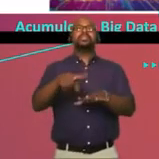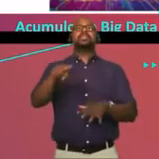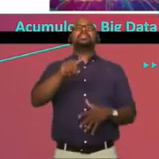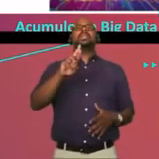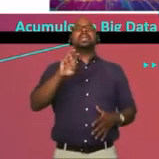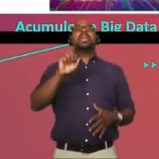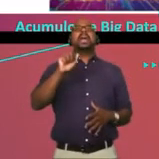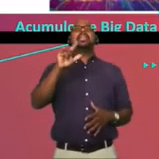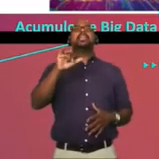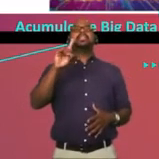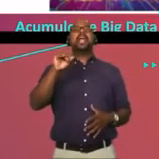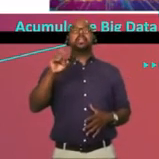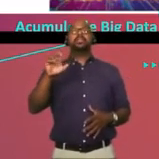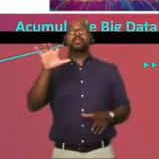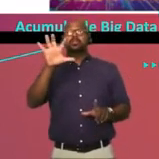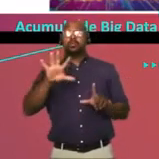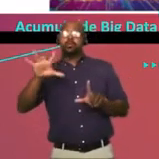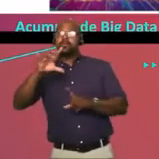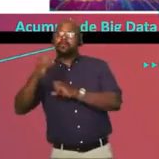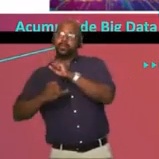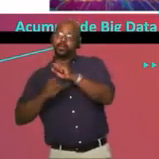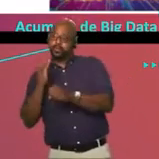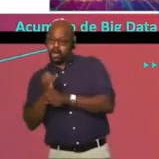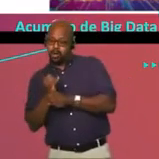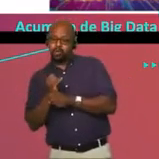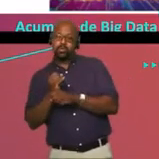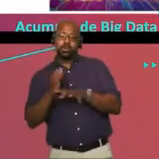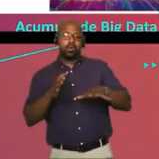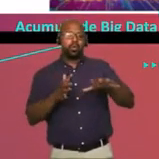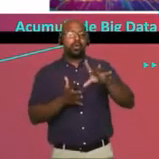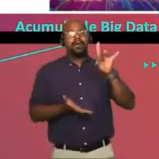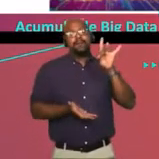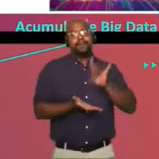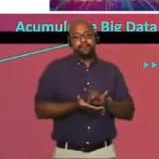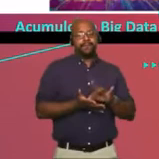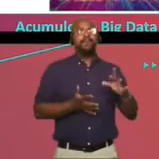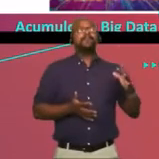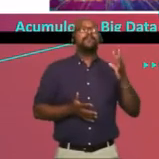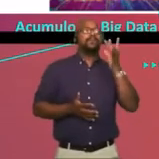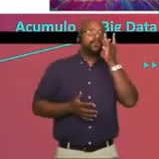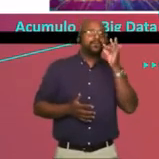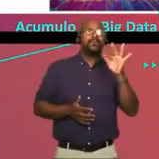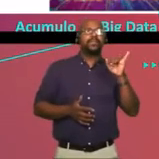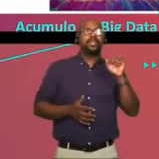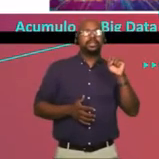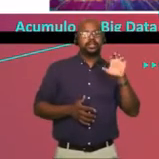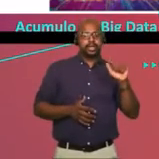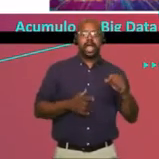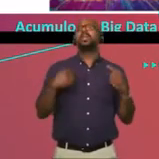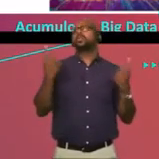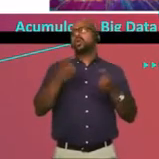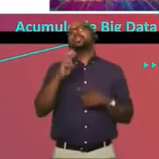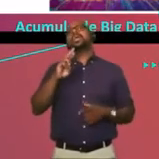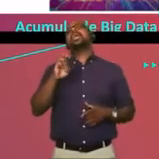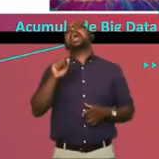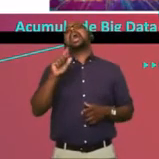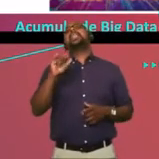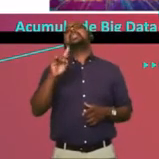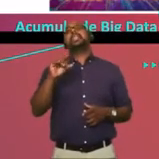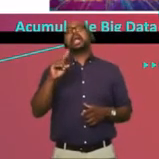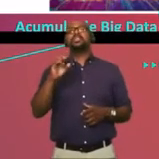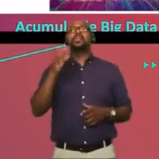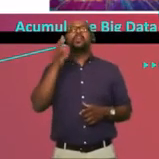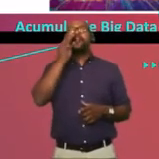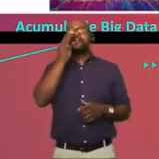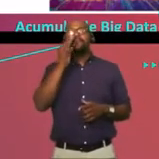realidade e da realidade virtual com a realidade virtual a nossa realidade hoje em dia a realidade